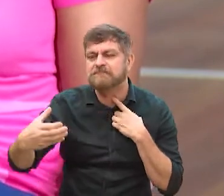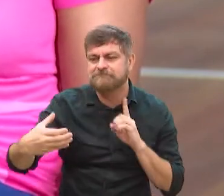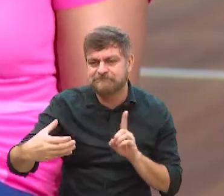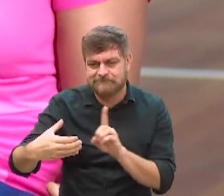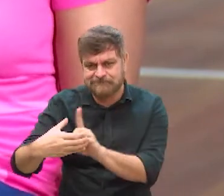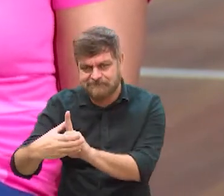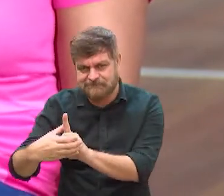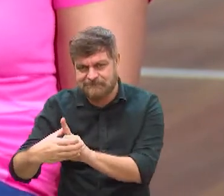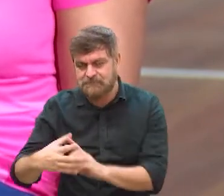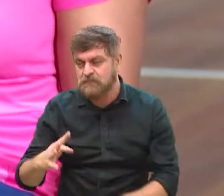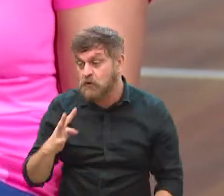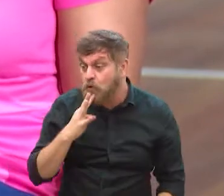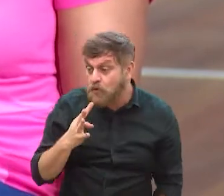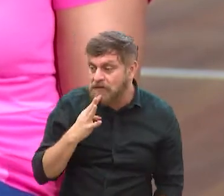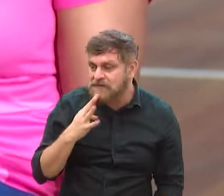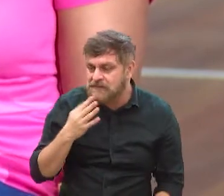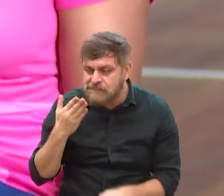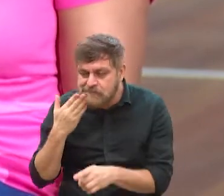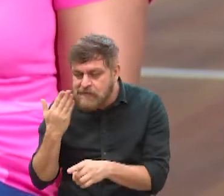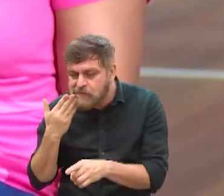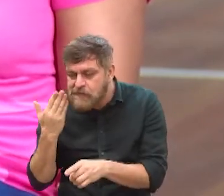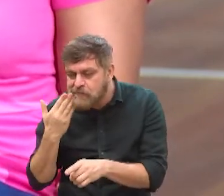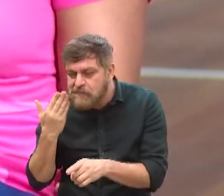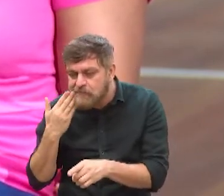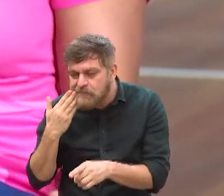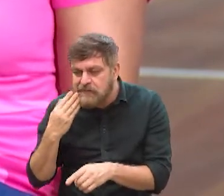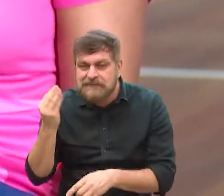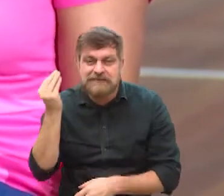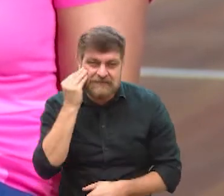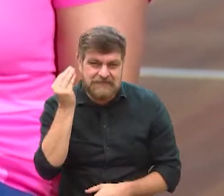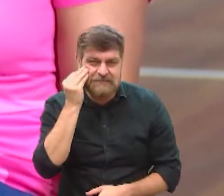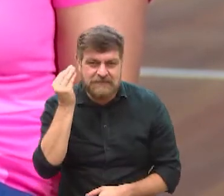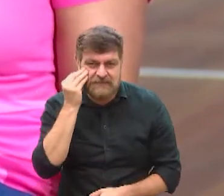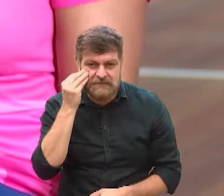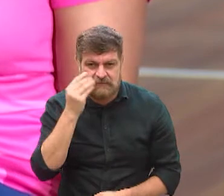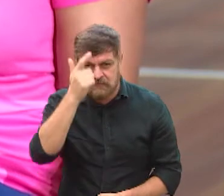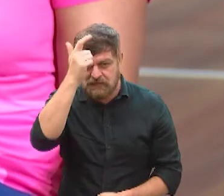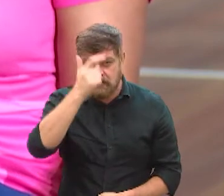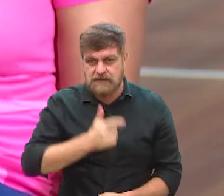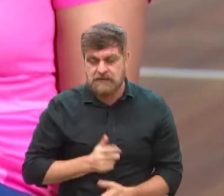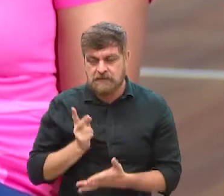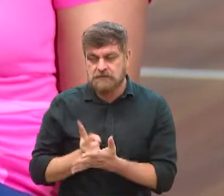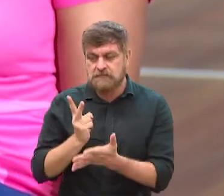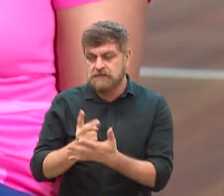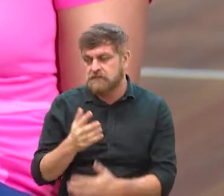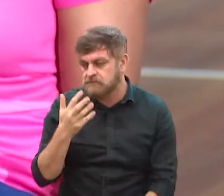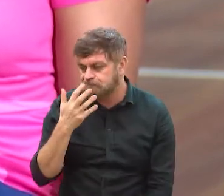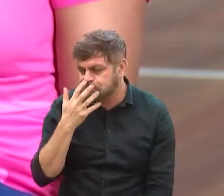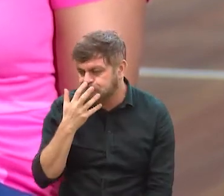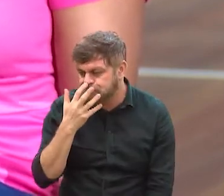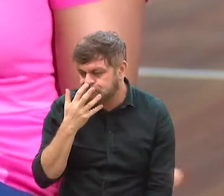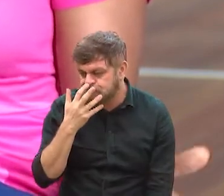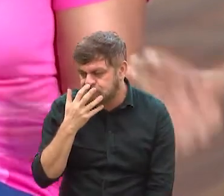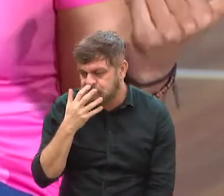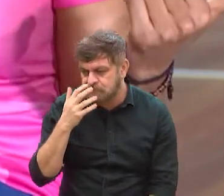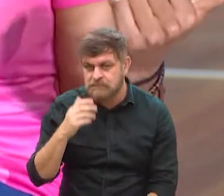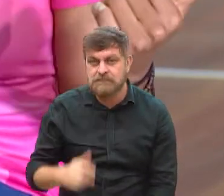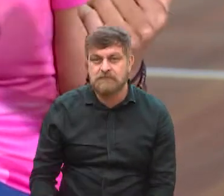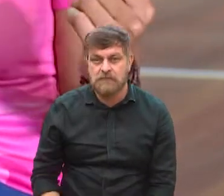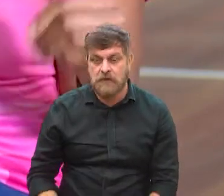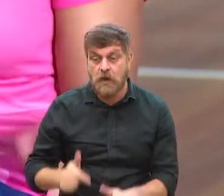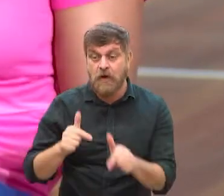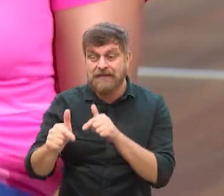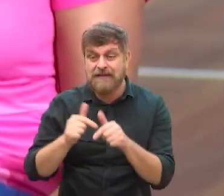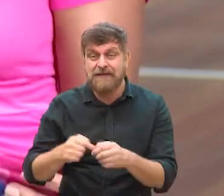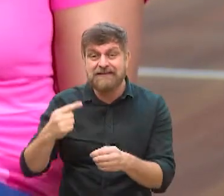de conhecer, passar pelo projeto. Então eu sempre admirava, assim, o trabalho lá de